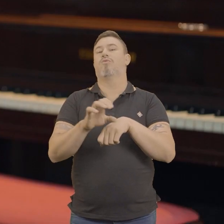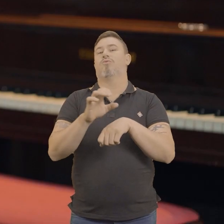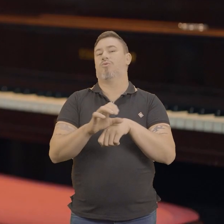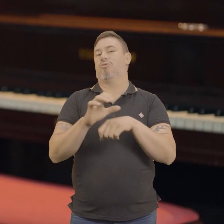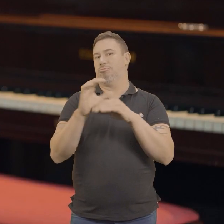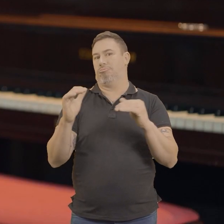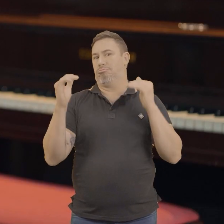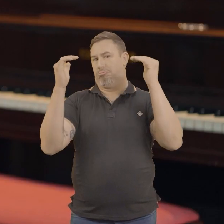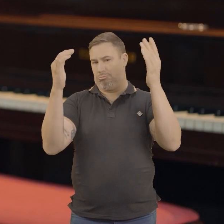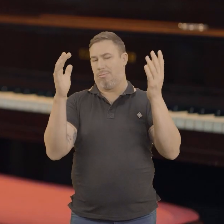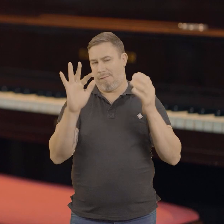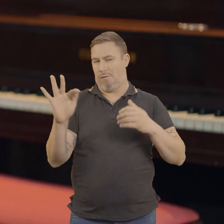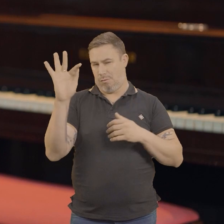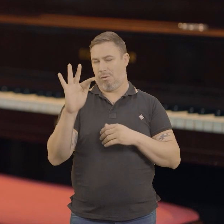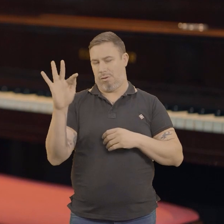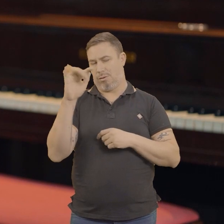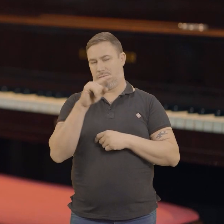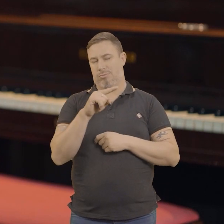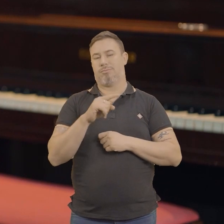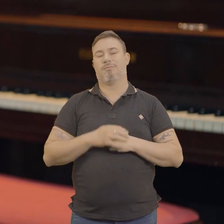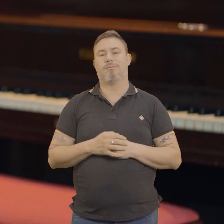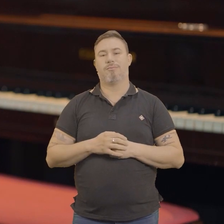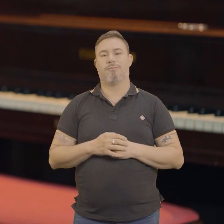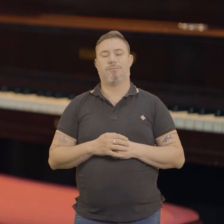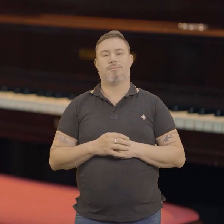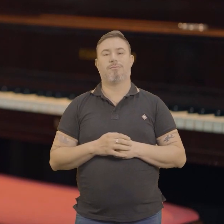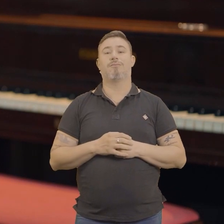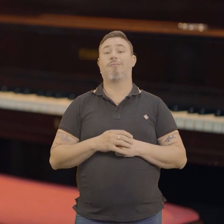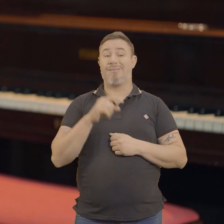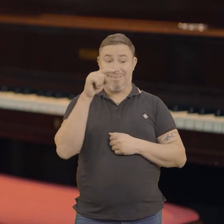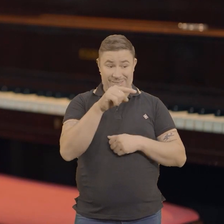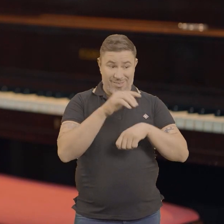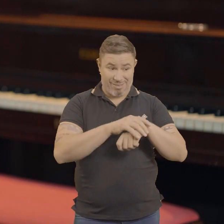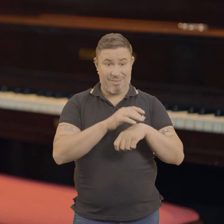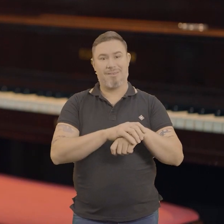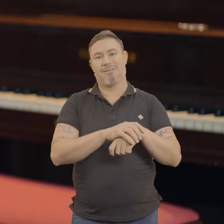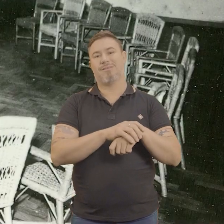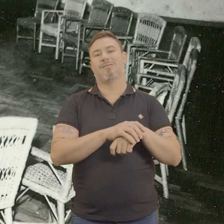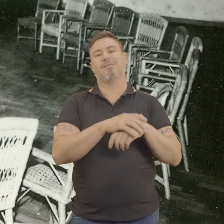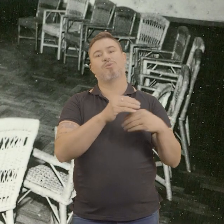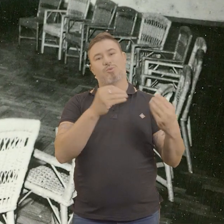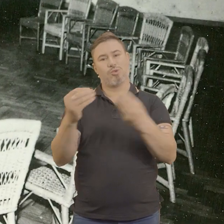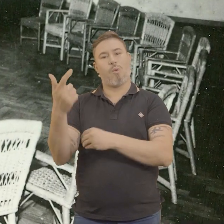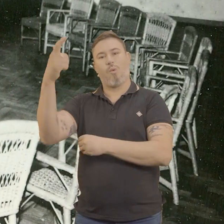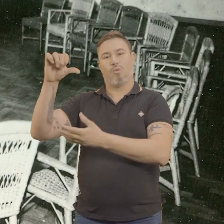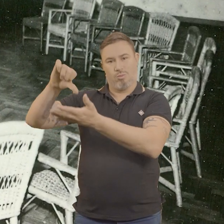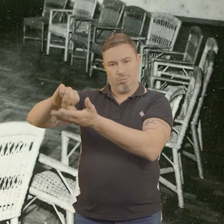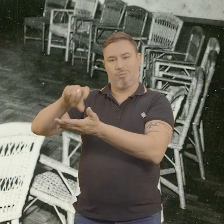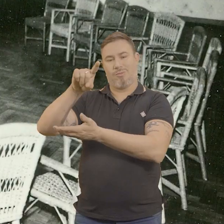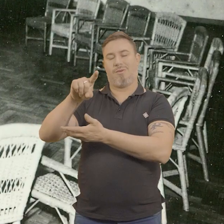O reitor Martins Filho, ele nos cedeu uma outra sede ali no